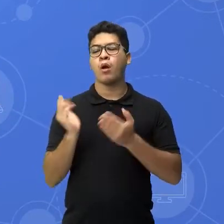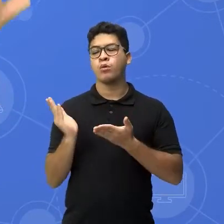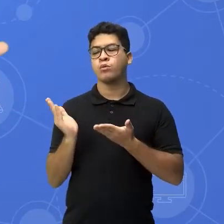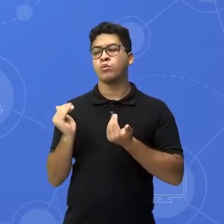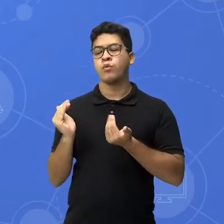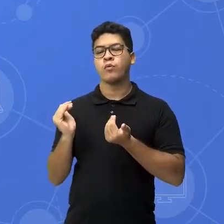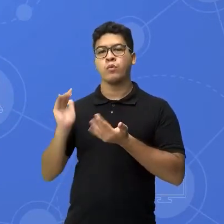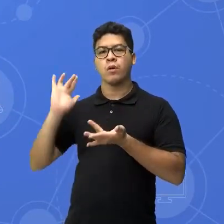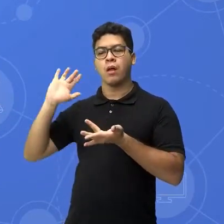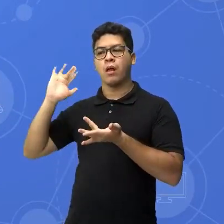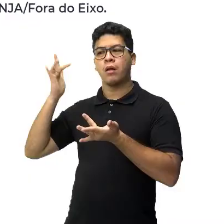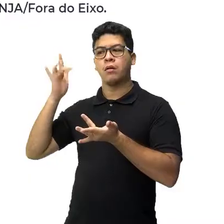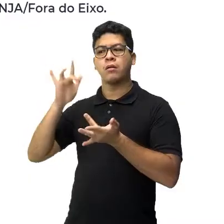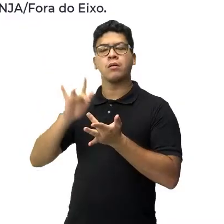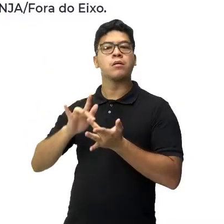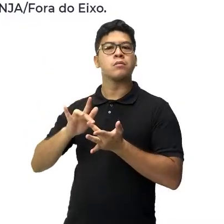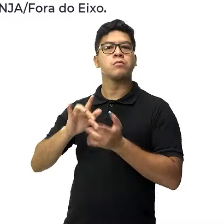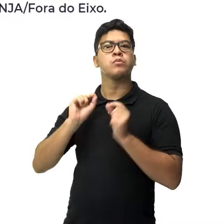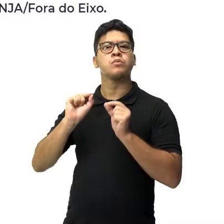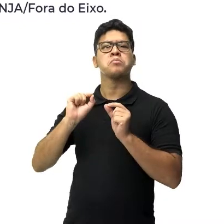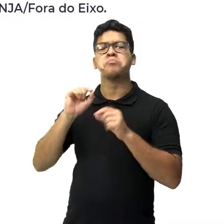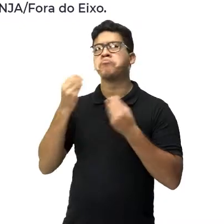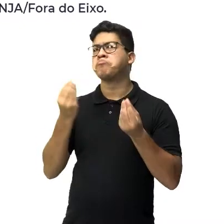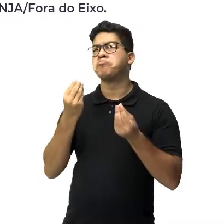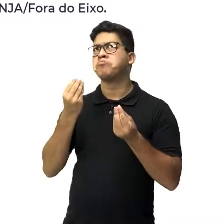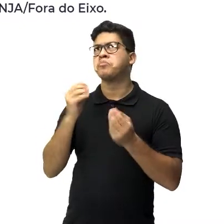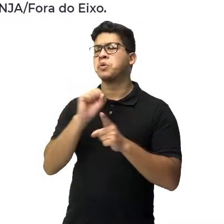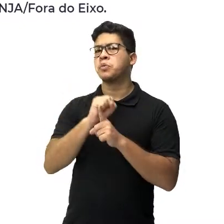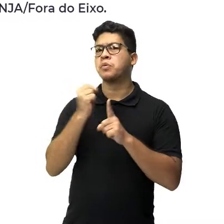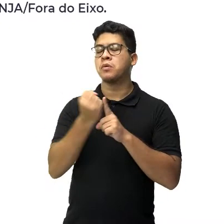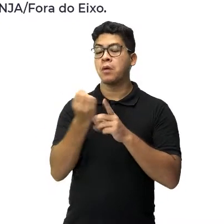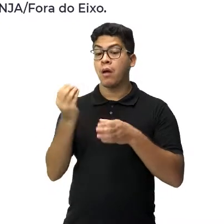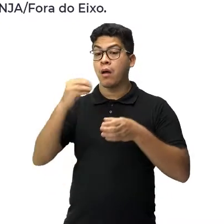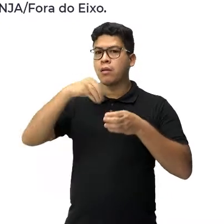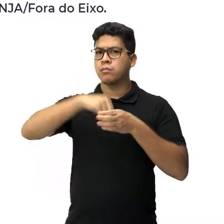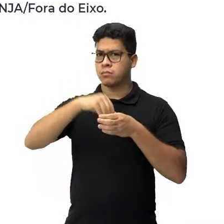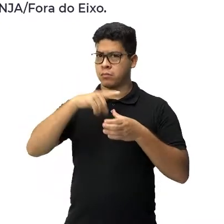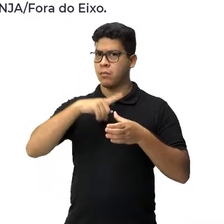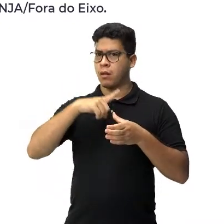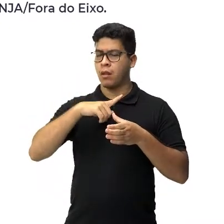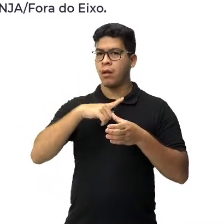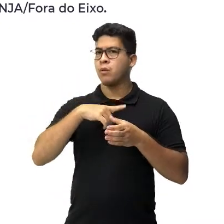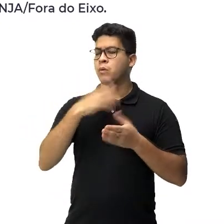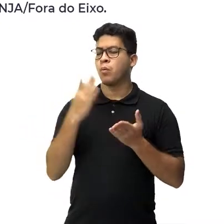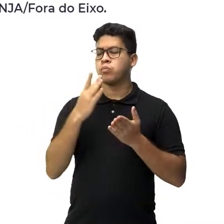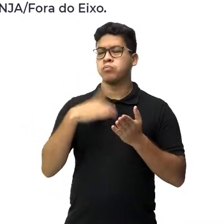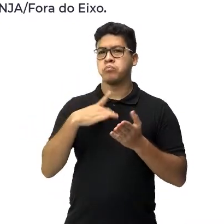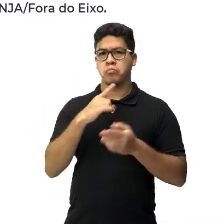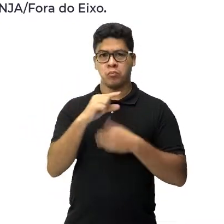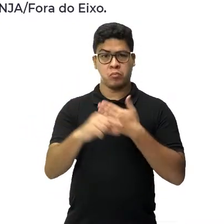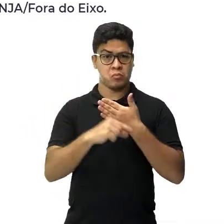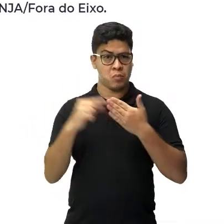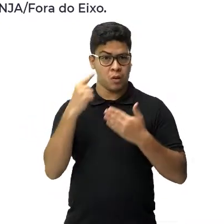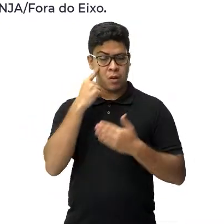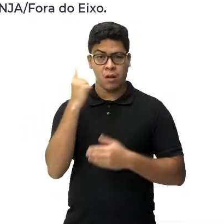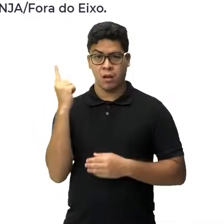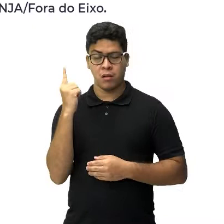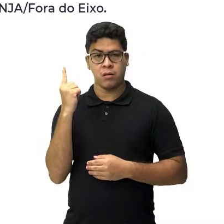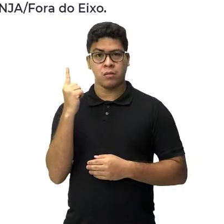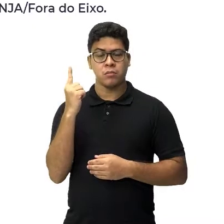que se entende isso na sociedade? Então, segundo dados do Programa das Nações Unidas para o Desenvolvimento,